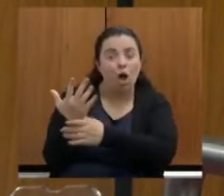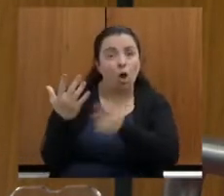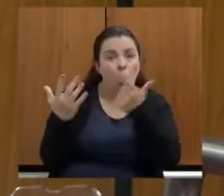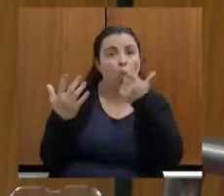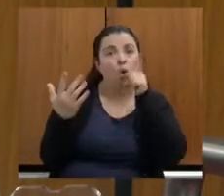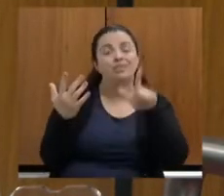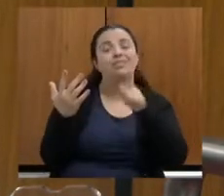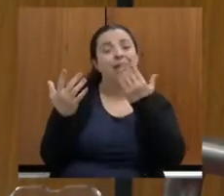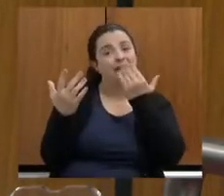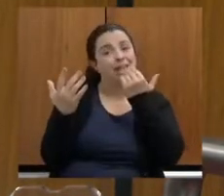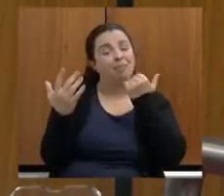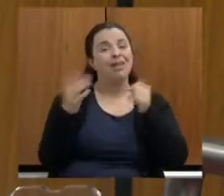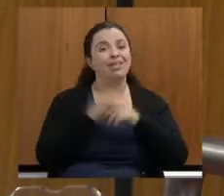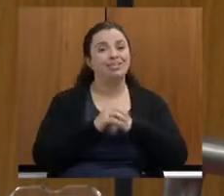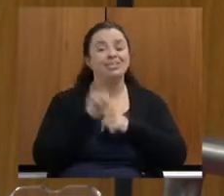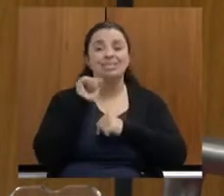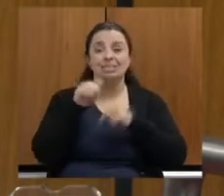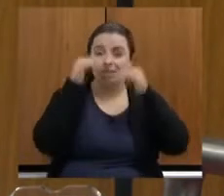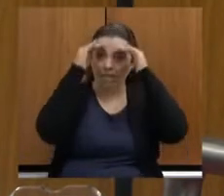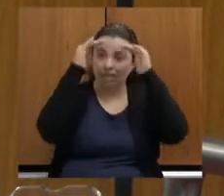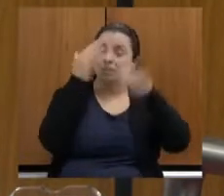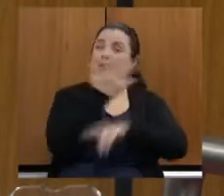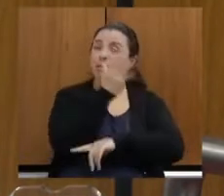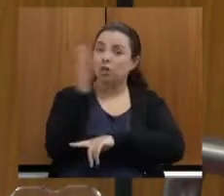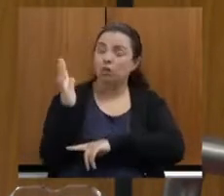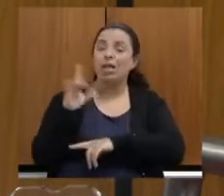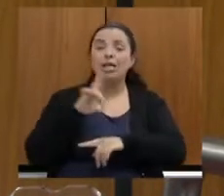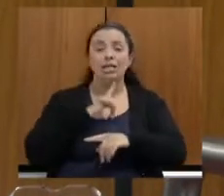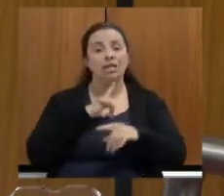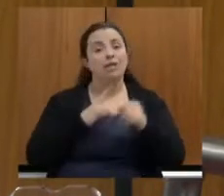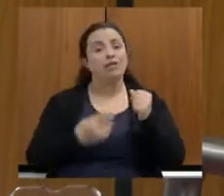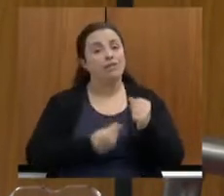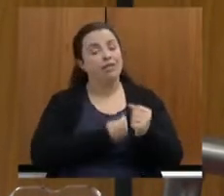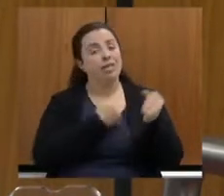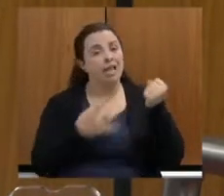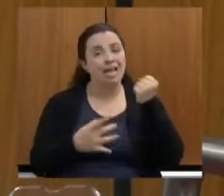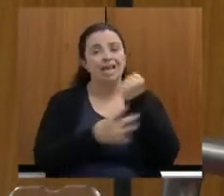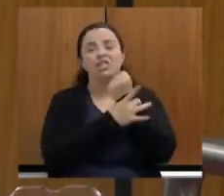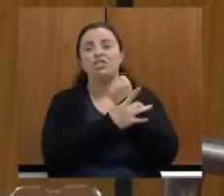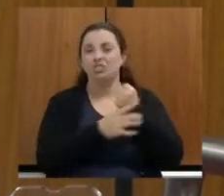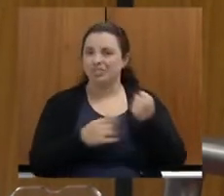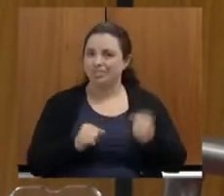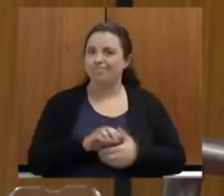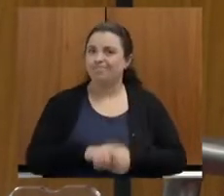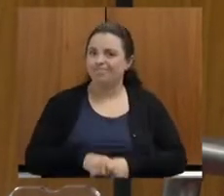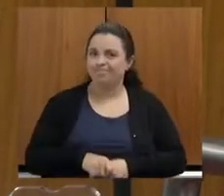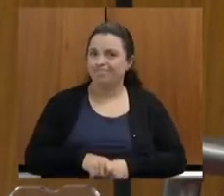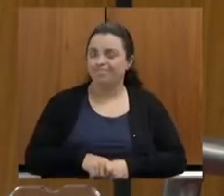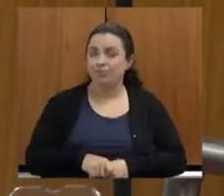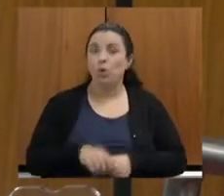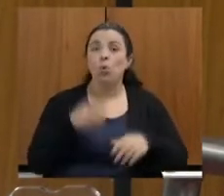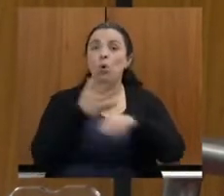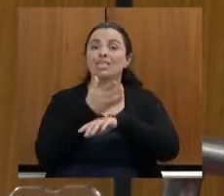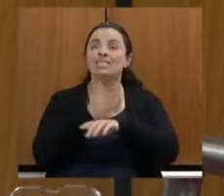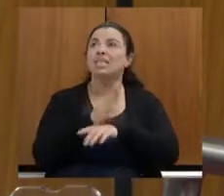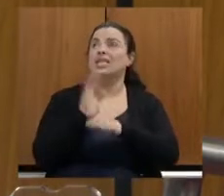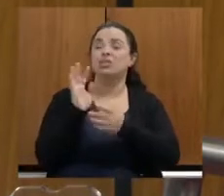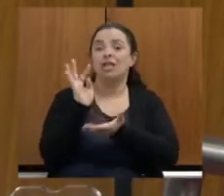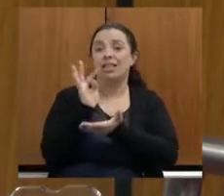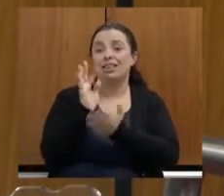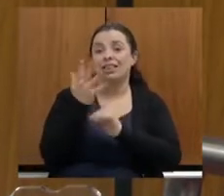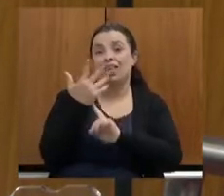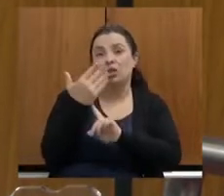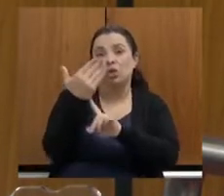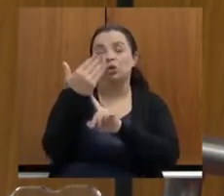natureza você tem a garantia de vida e o acesso às tecnologias a ciência a